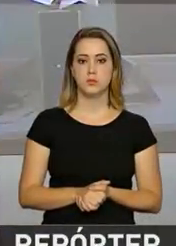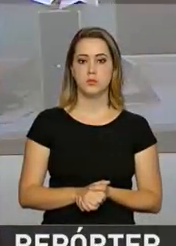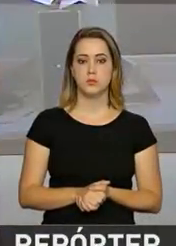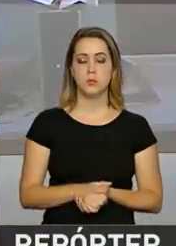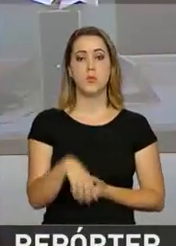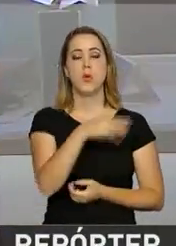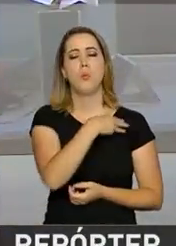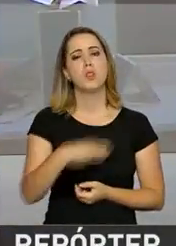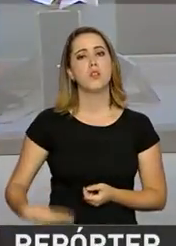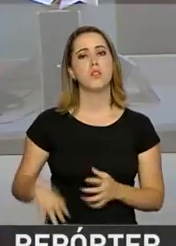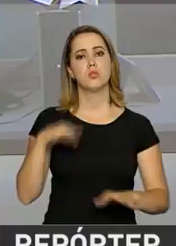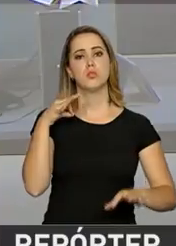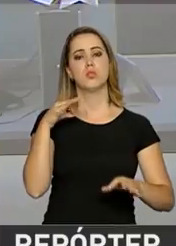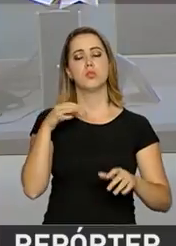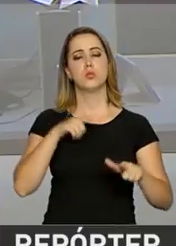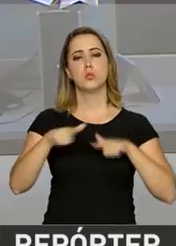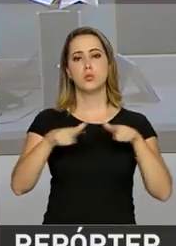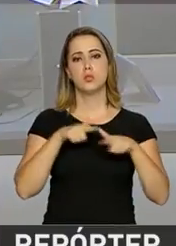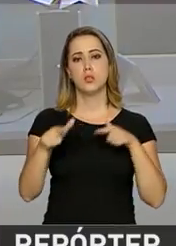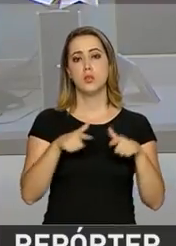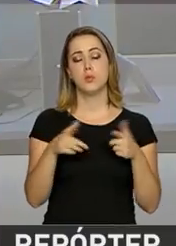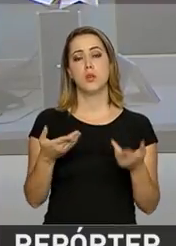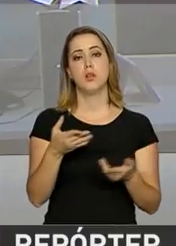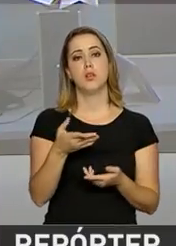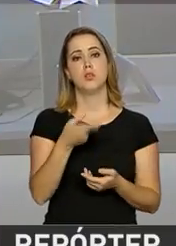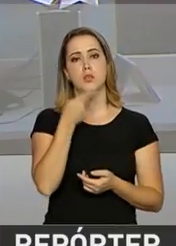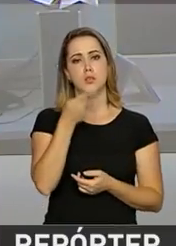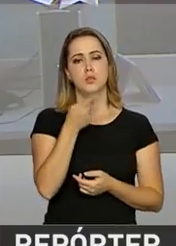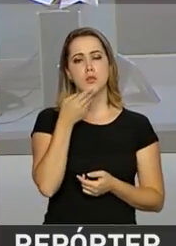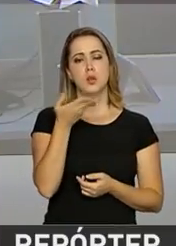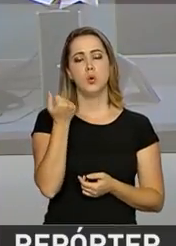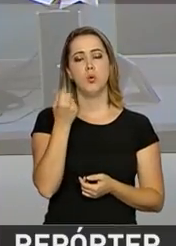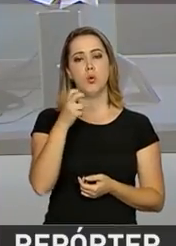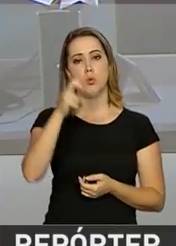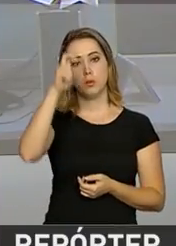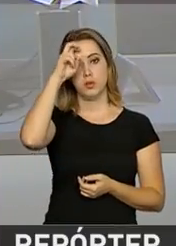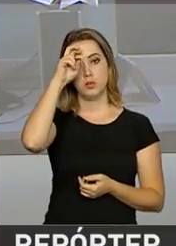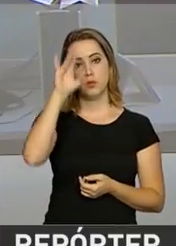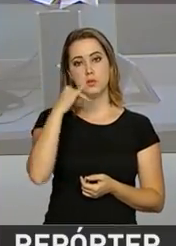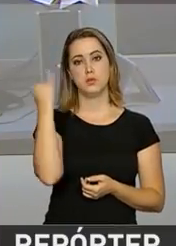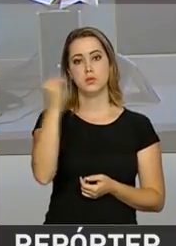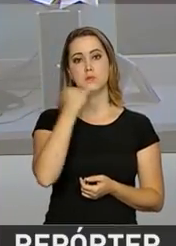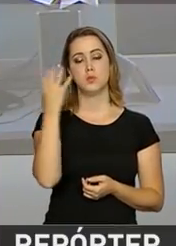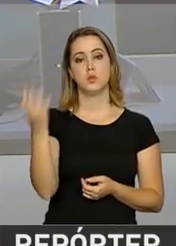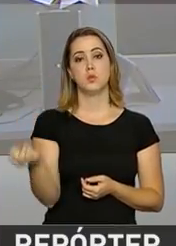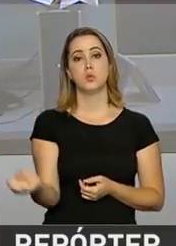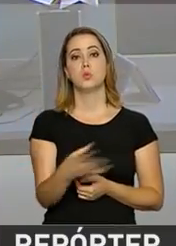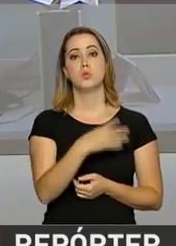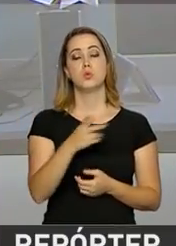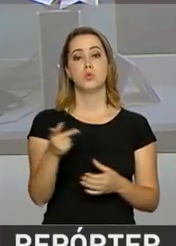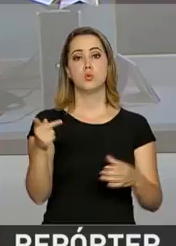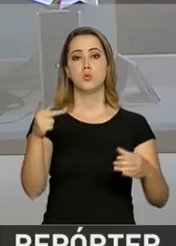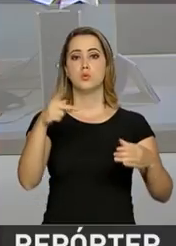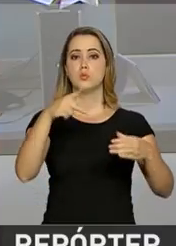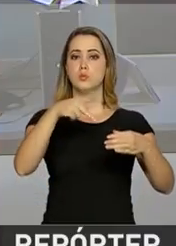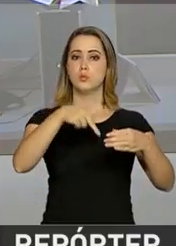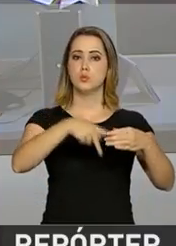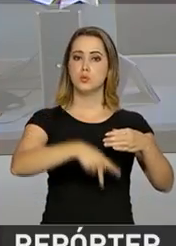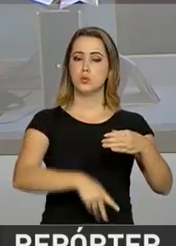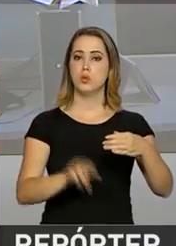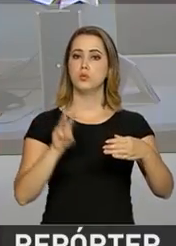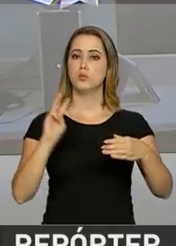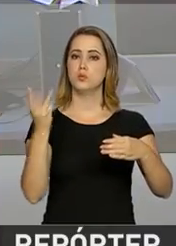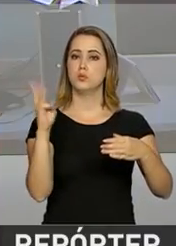O ministro do Trabalho, Maurício Quintela, comentou na quinta-feira a importância do novo pier petroleiro do Maranhão, o